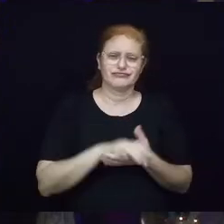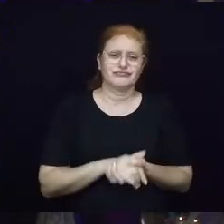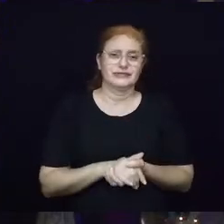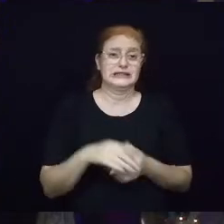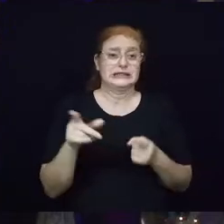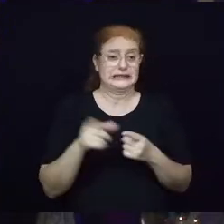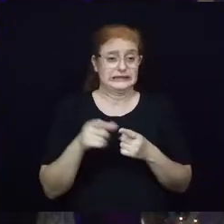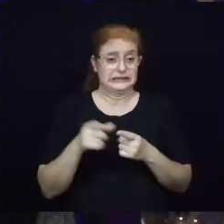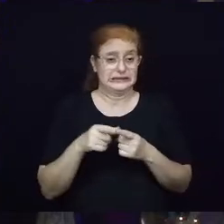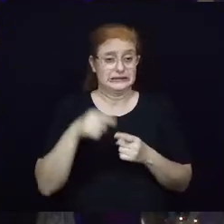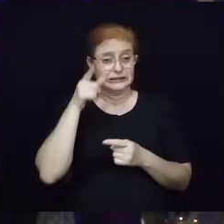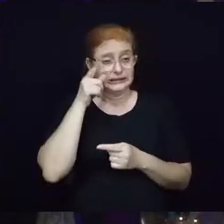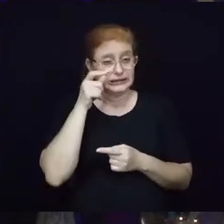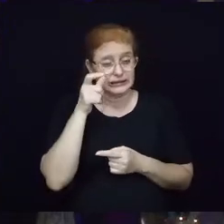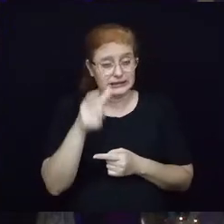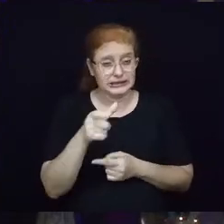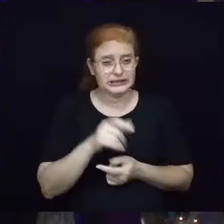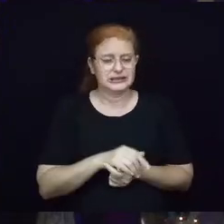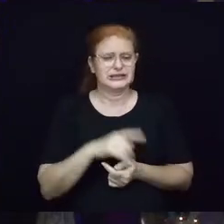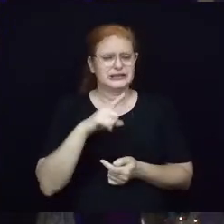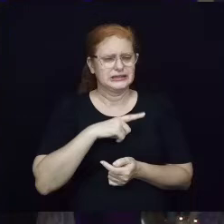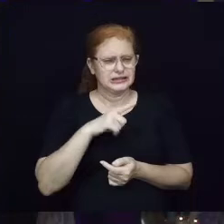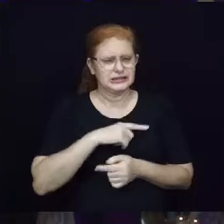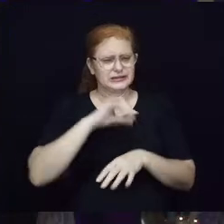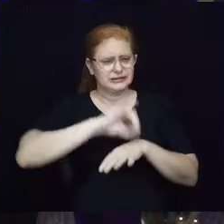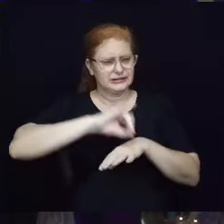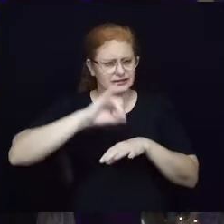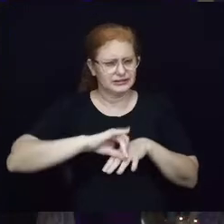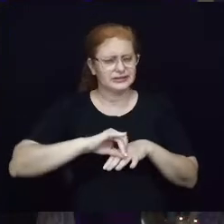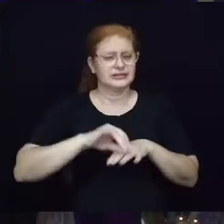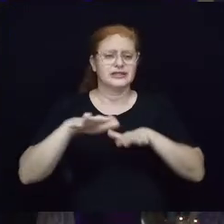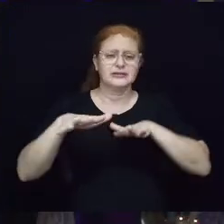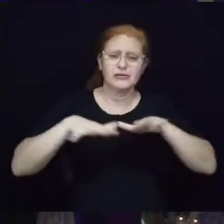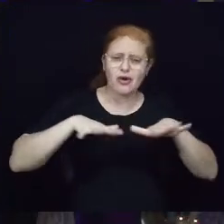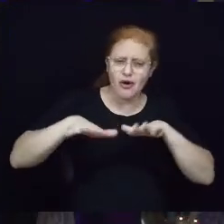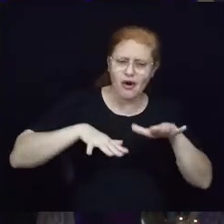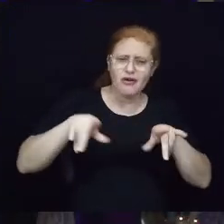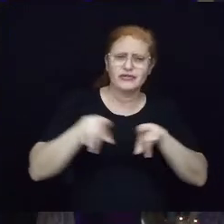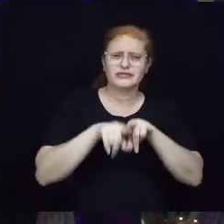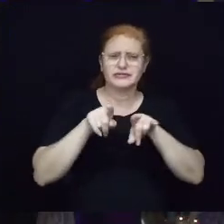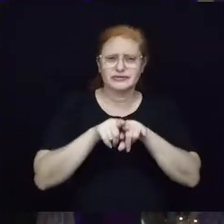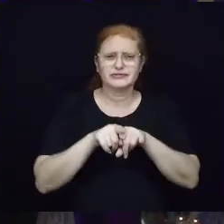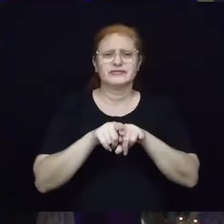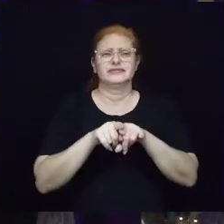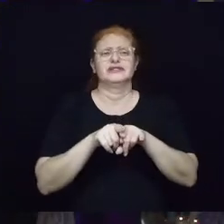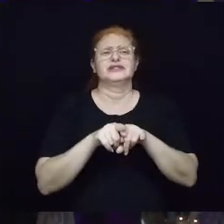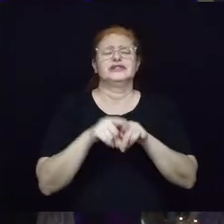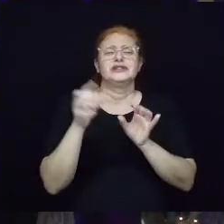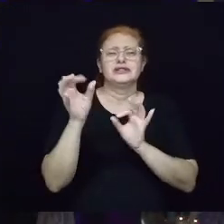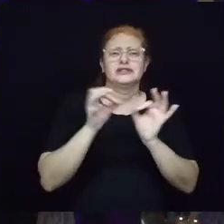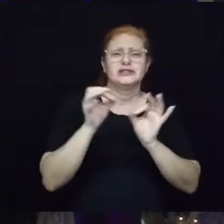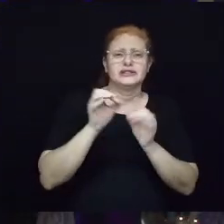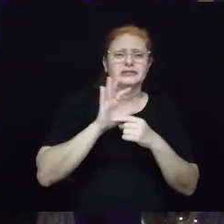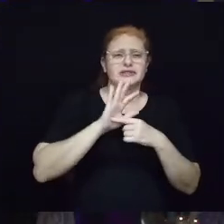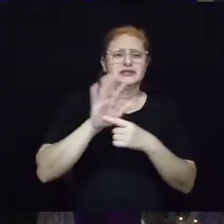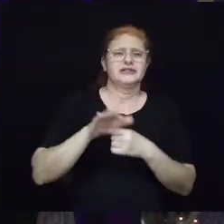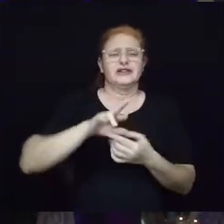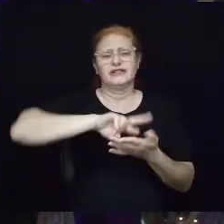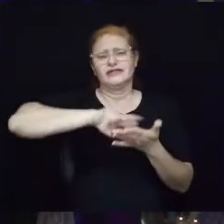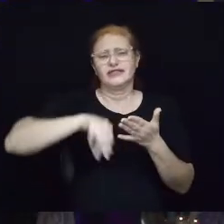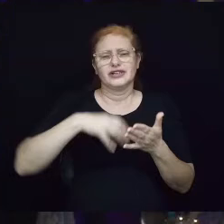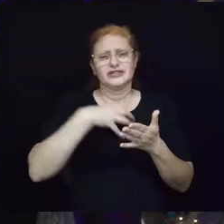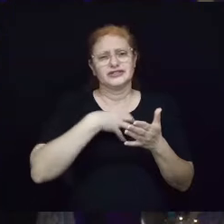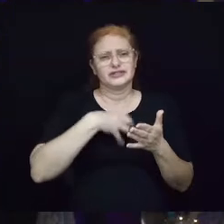esse tipo de interesse, esse interesse em ter as peças que são móveis e são manipuláveis, de apresentar várias configurações,